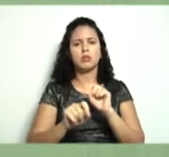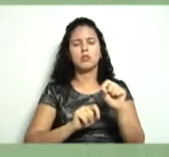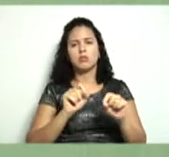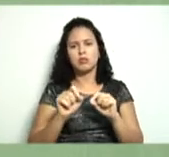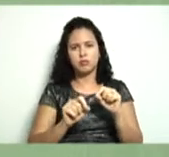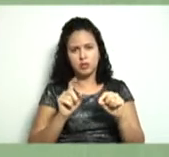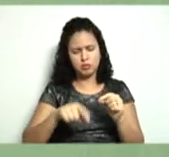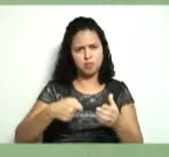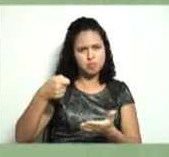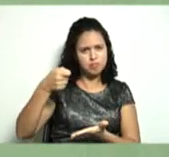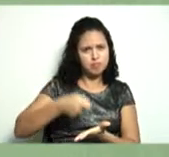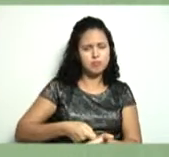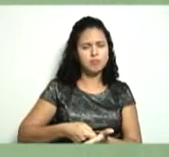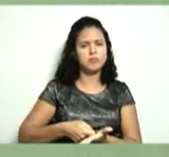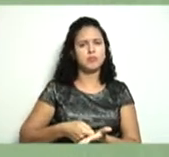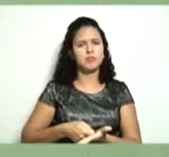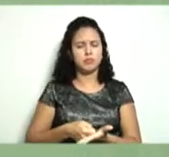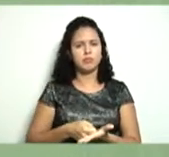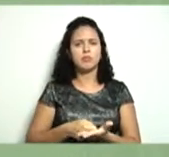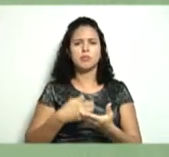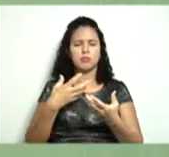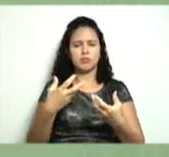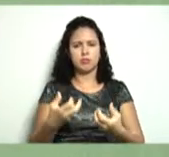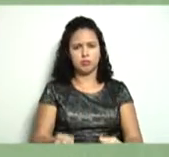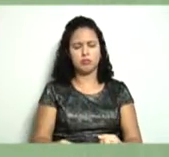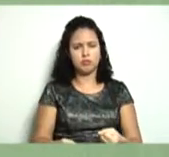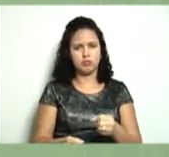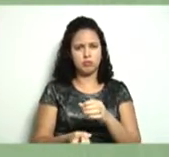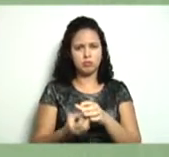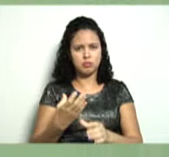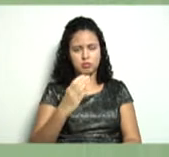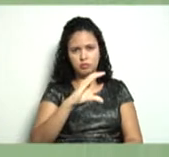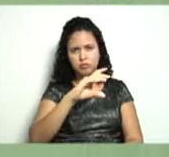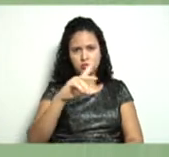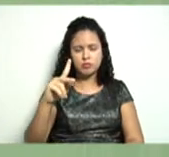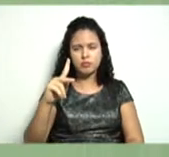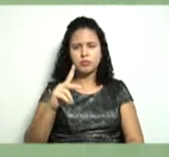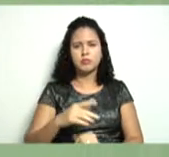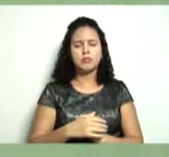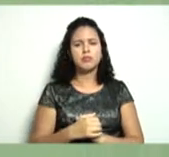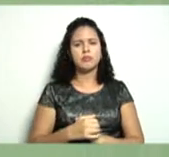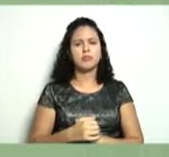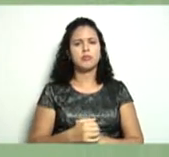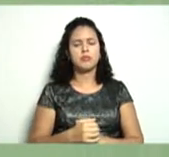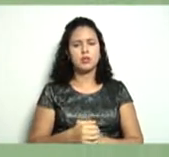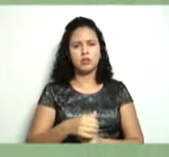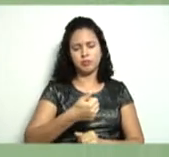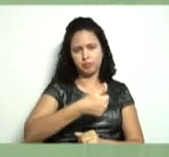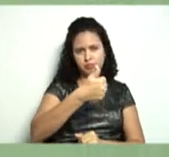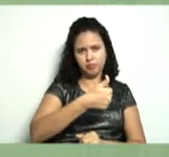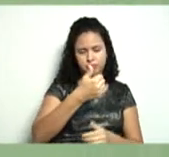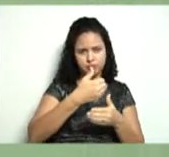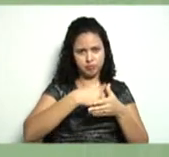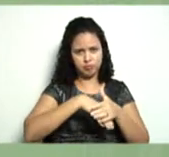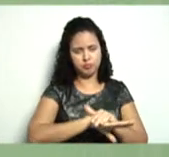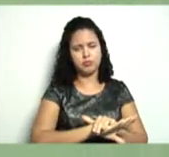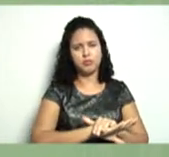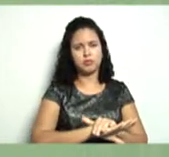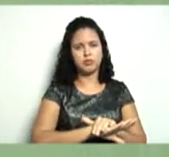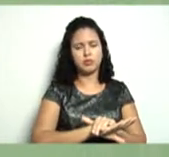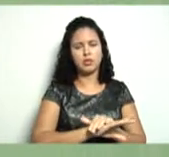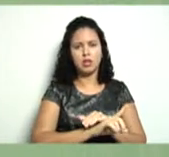são obrigados a serem constituídos pelas cooperativas. O primeiro fundo de reserva como